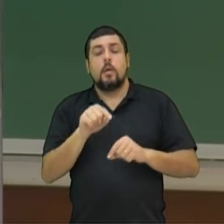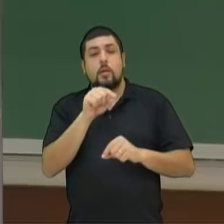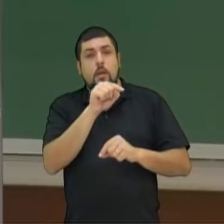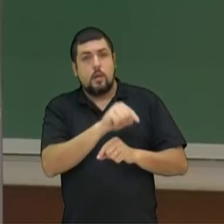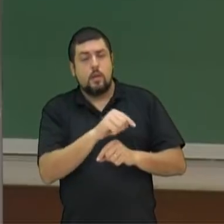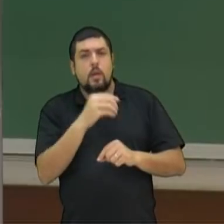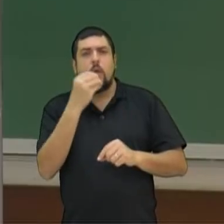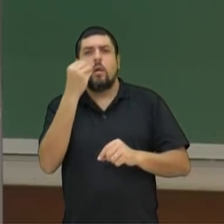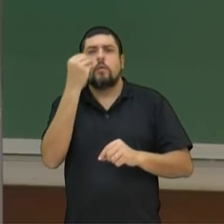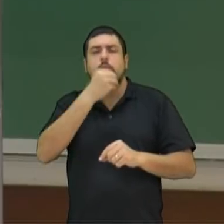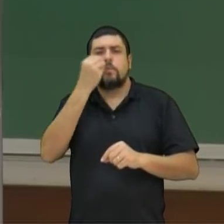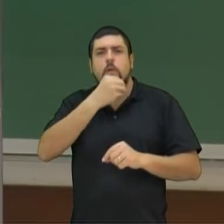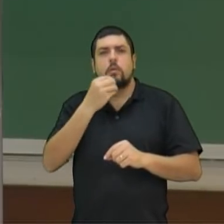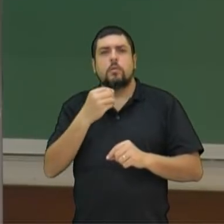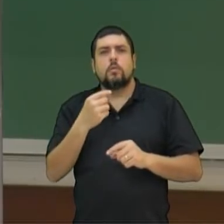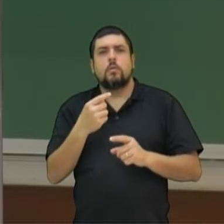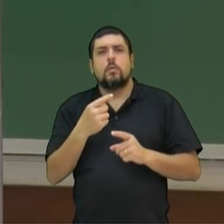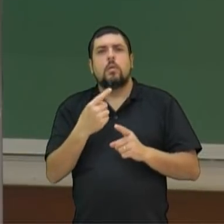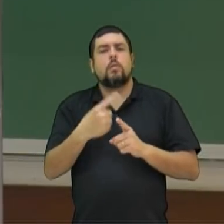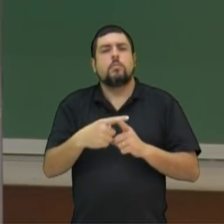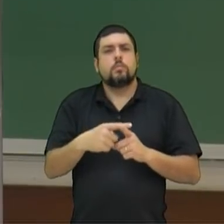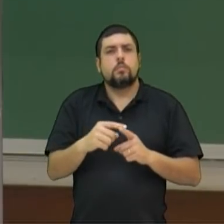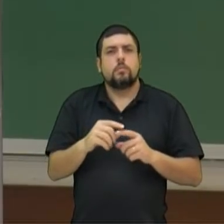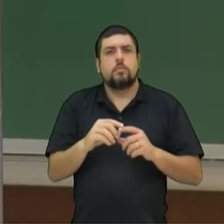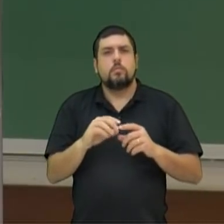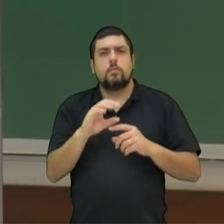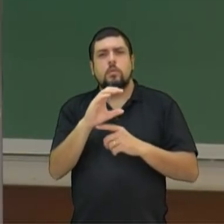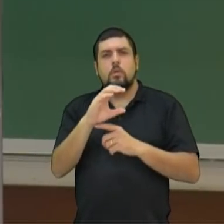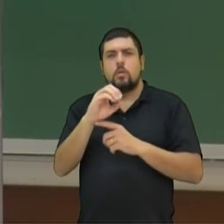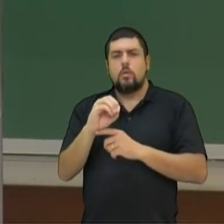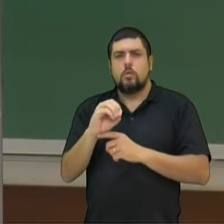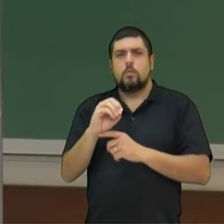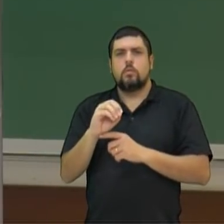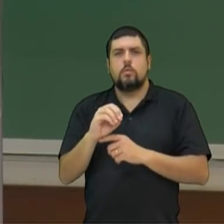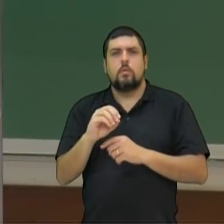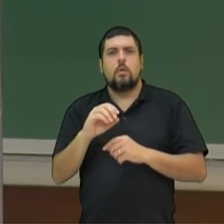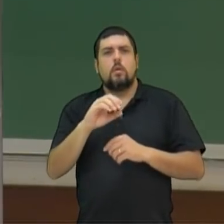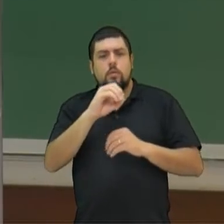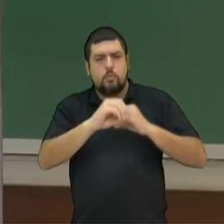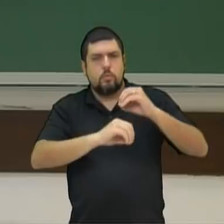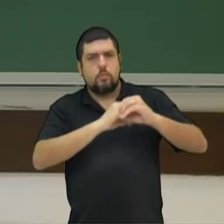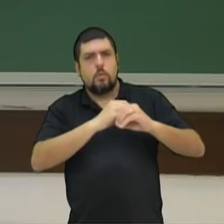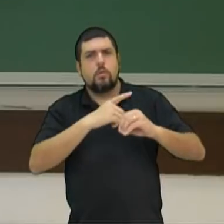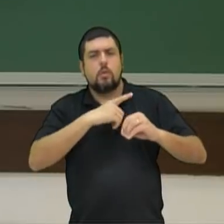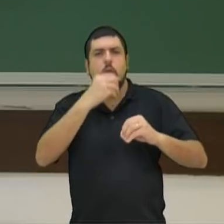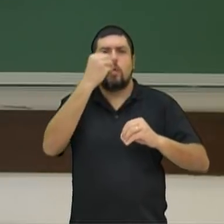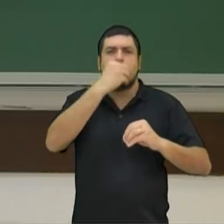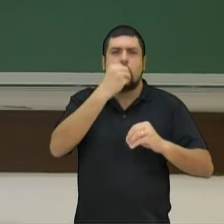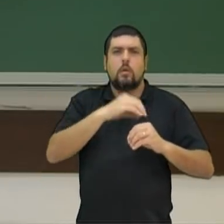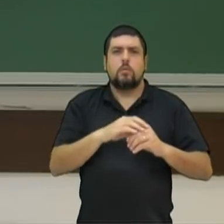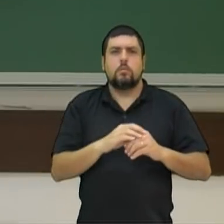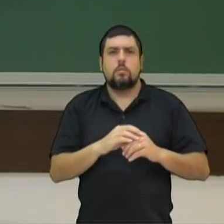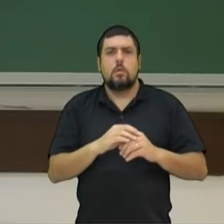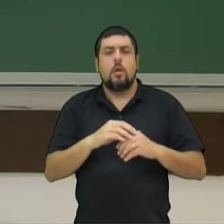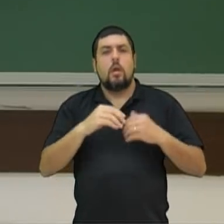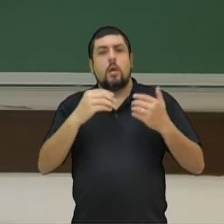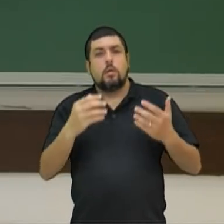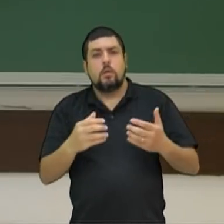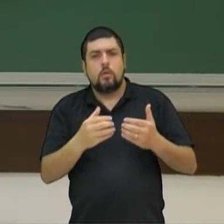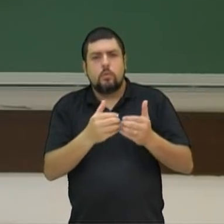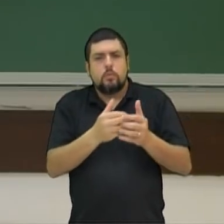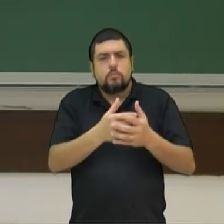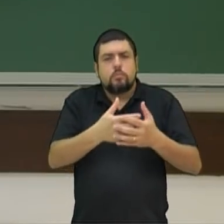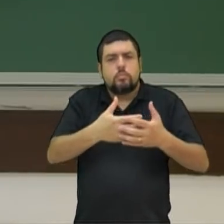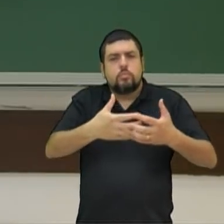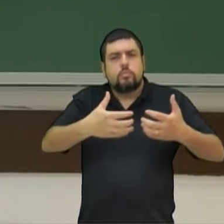fraco. Lembra? Oxiácidos são ácidos fracos. Se ele é um ácido fraco, ele não se dissocia